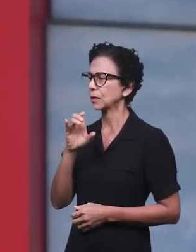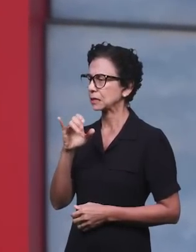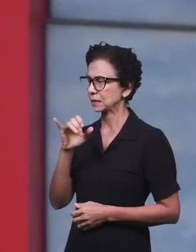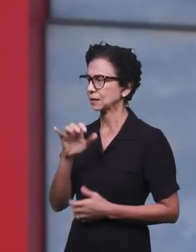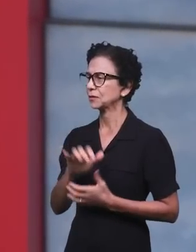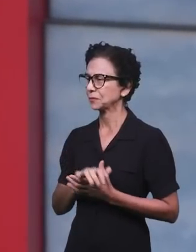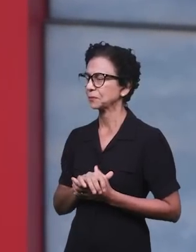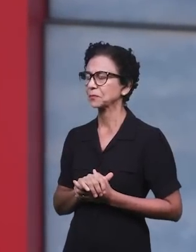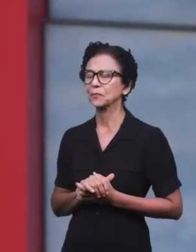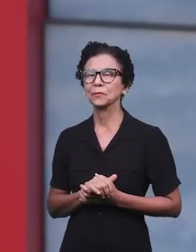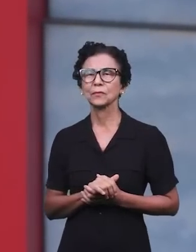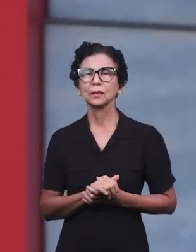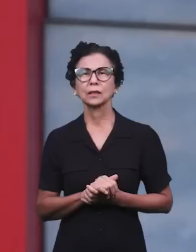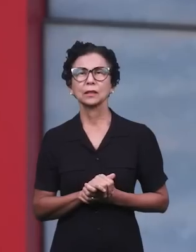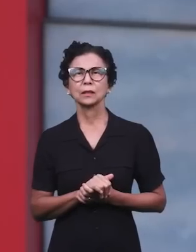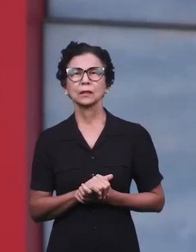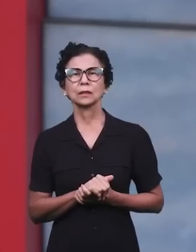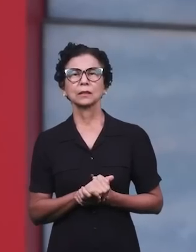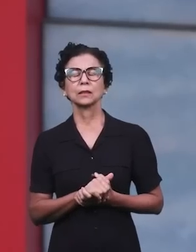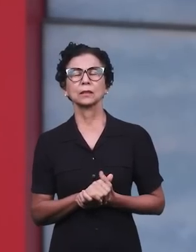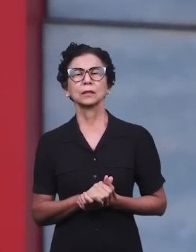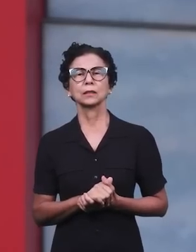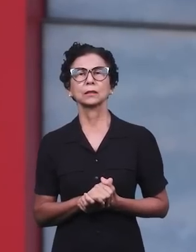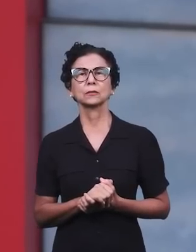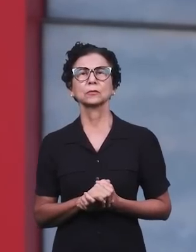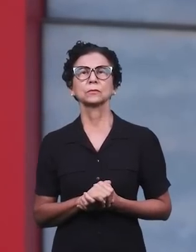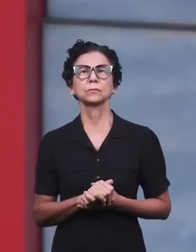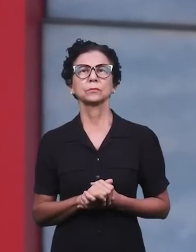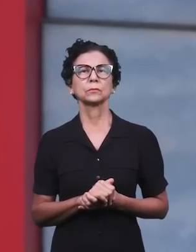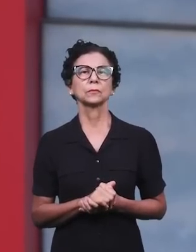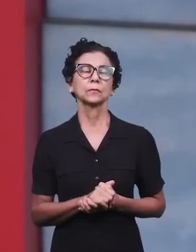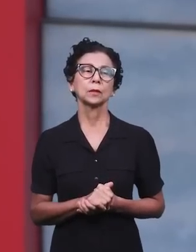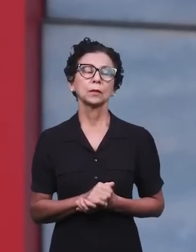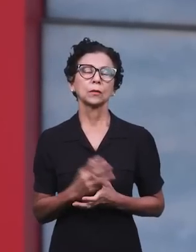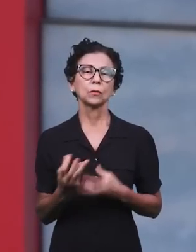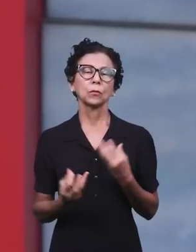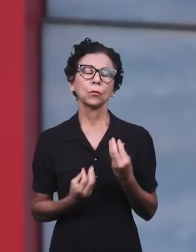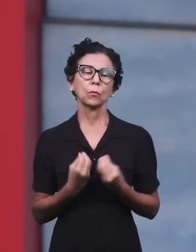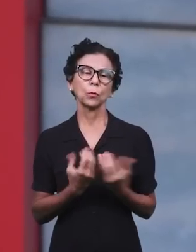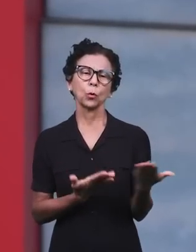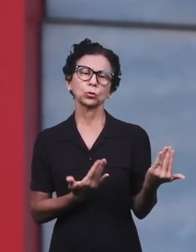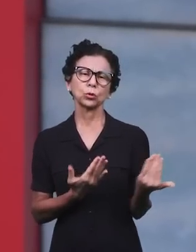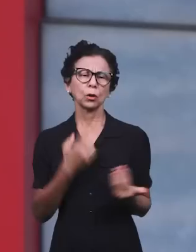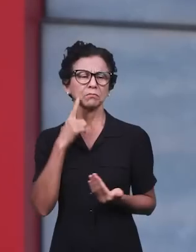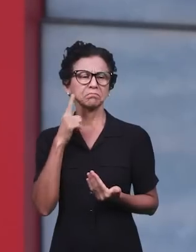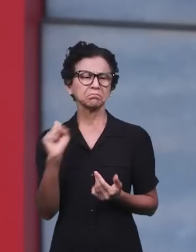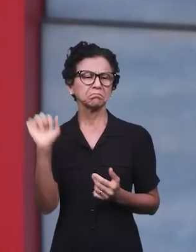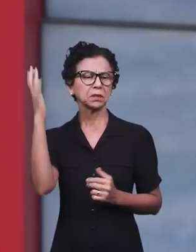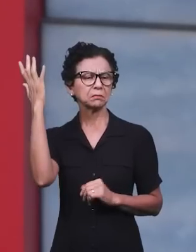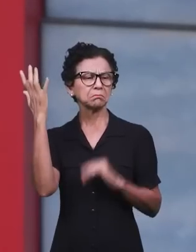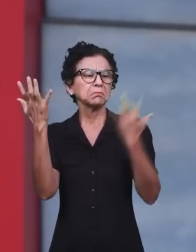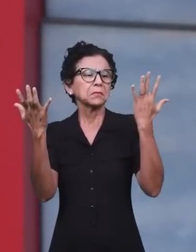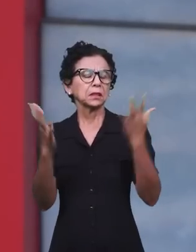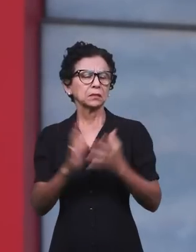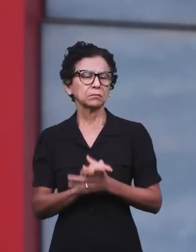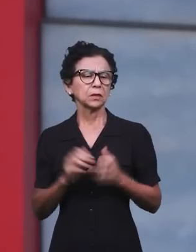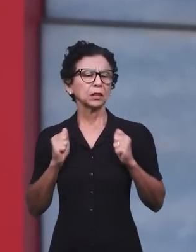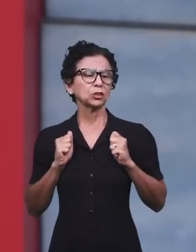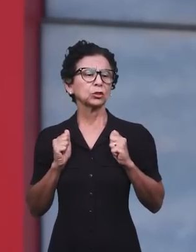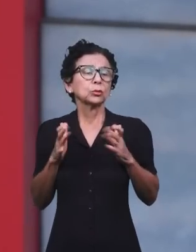vê, como se fala, qual a posição do jovem diante de tudo que está acontecendo? Nós sabemos que nós vivemos um